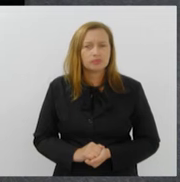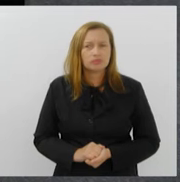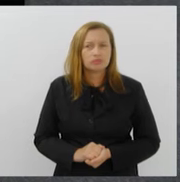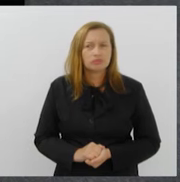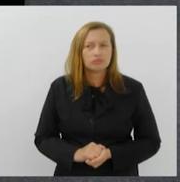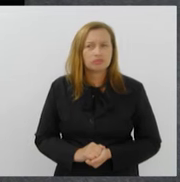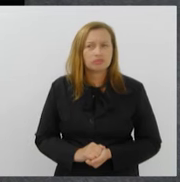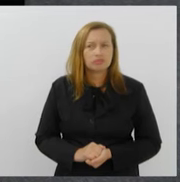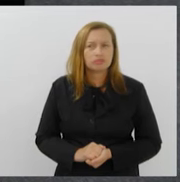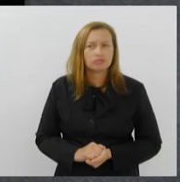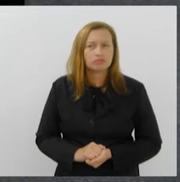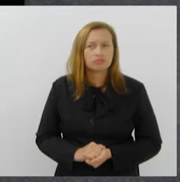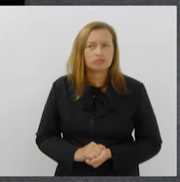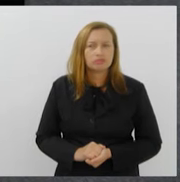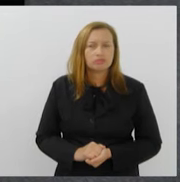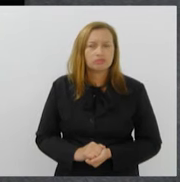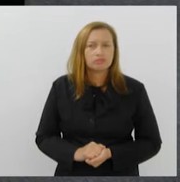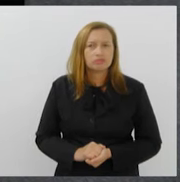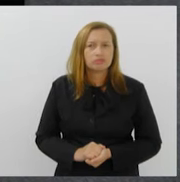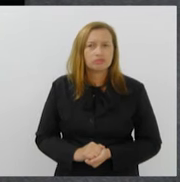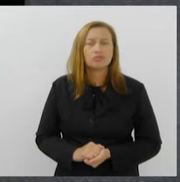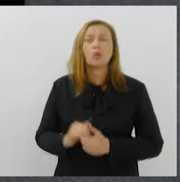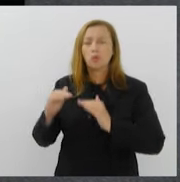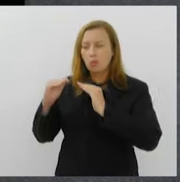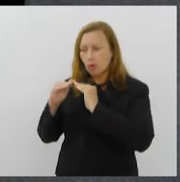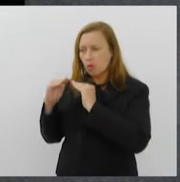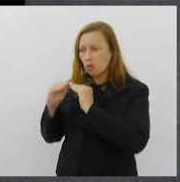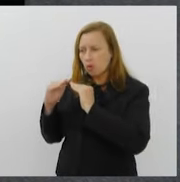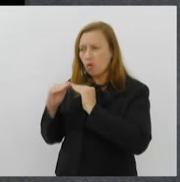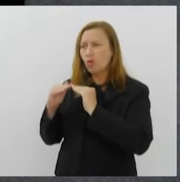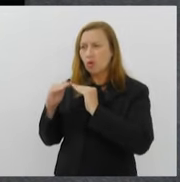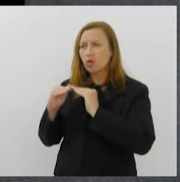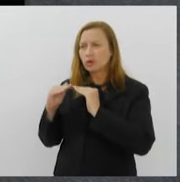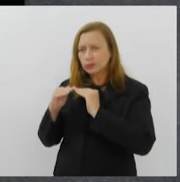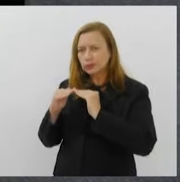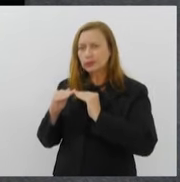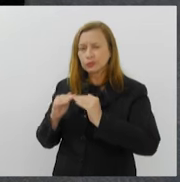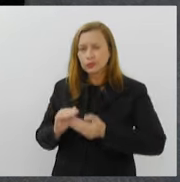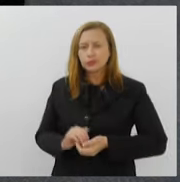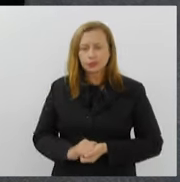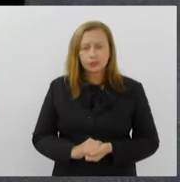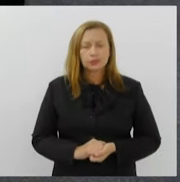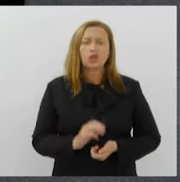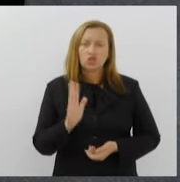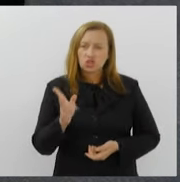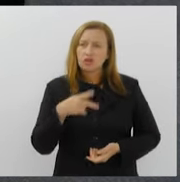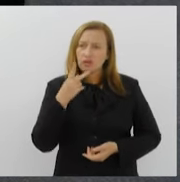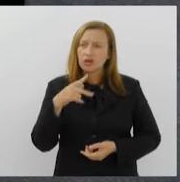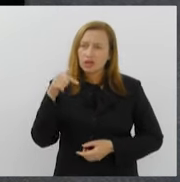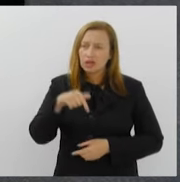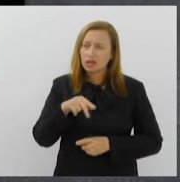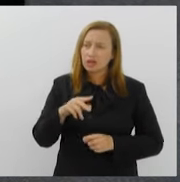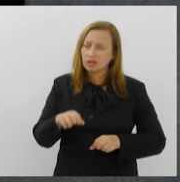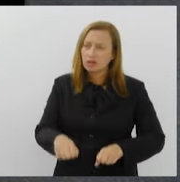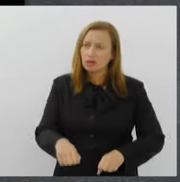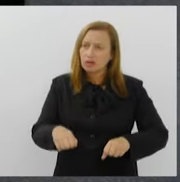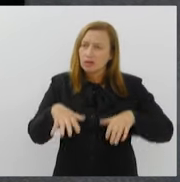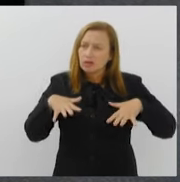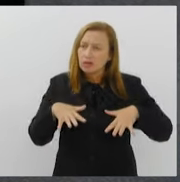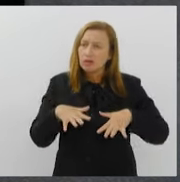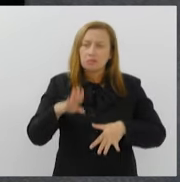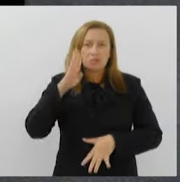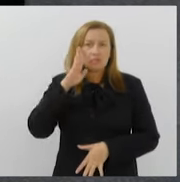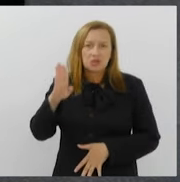esposo o ponto de vista, e já me posicionei aqui no plenário, que a principal função